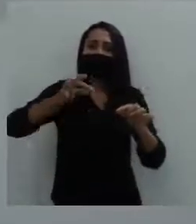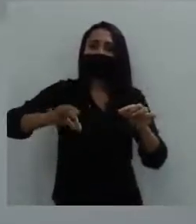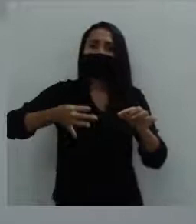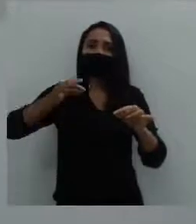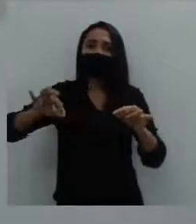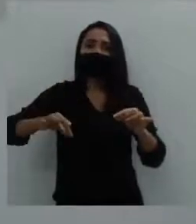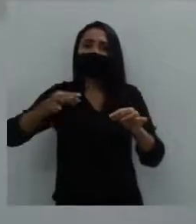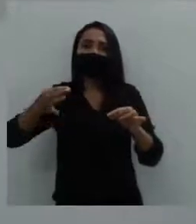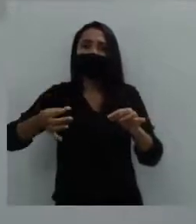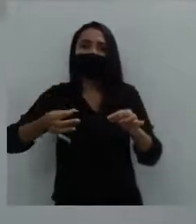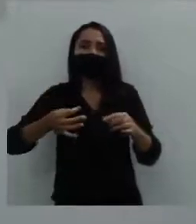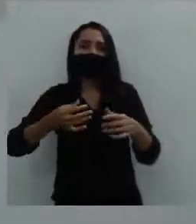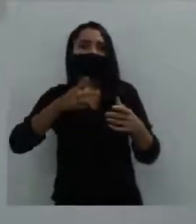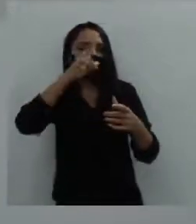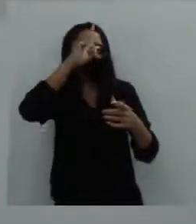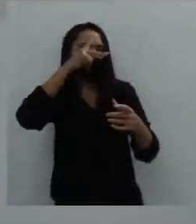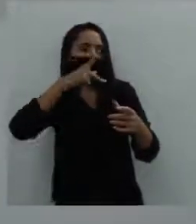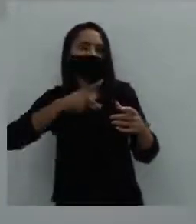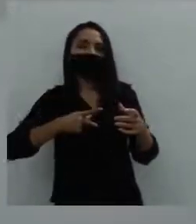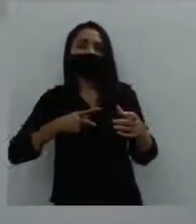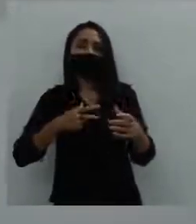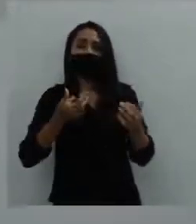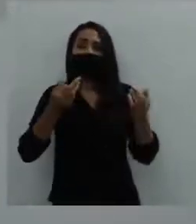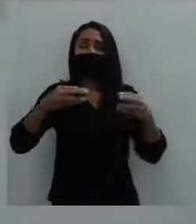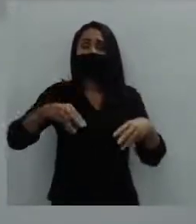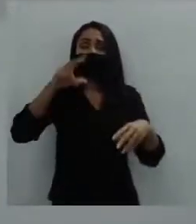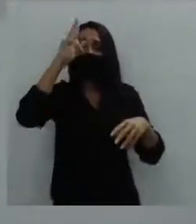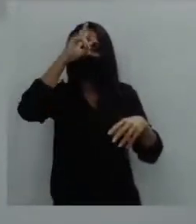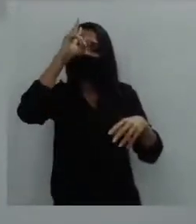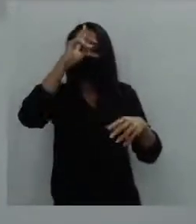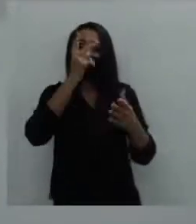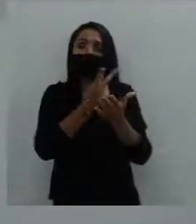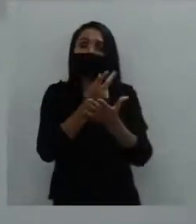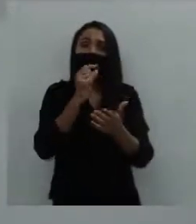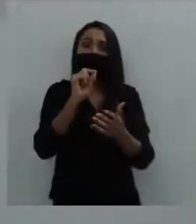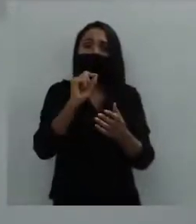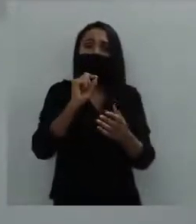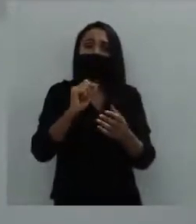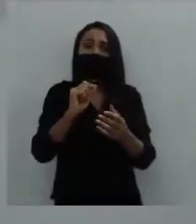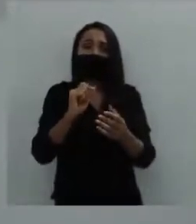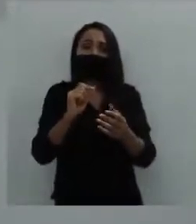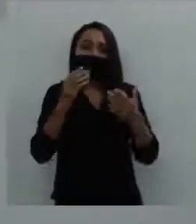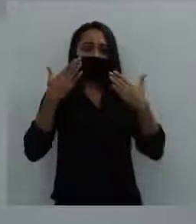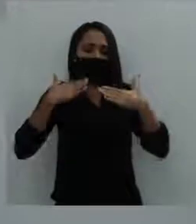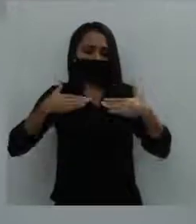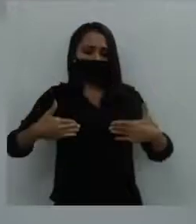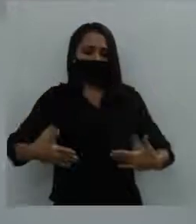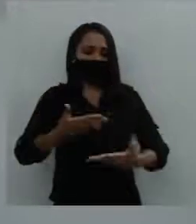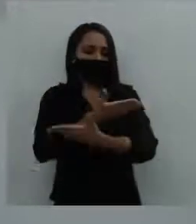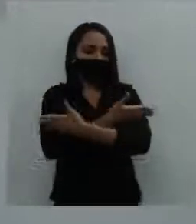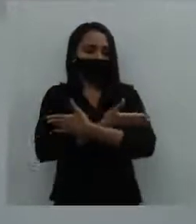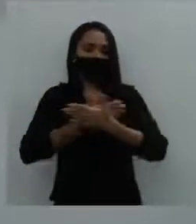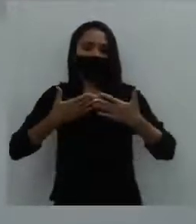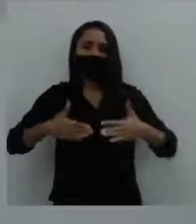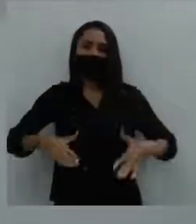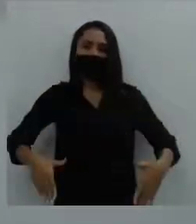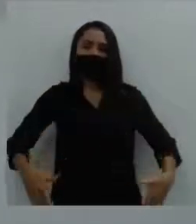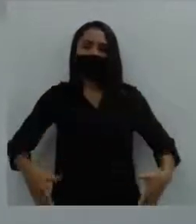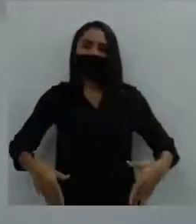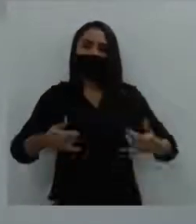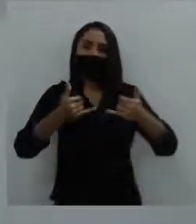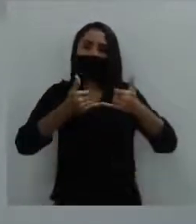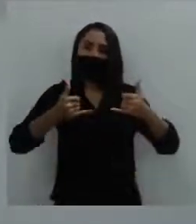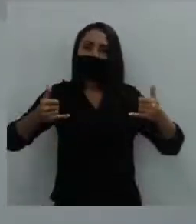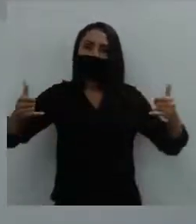de si. No final da história, o que aconteceu? Acabou a obra, era um vestido para um baile, a linha